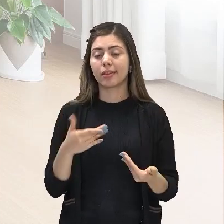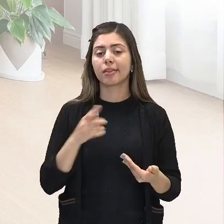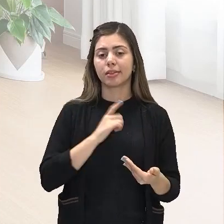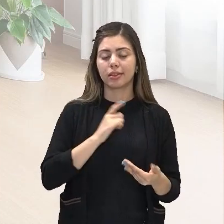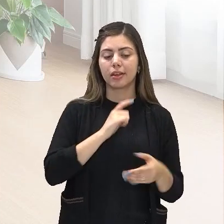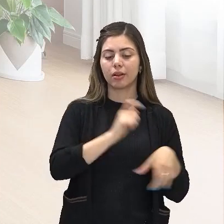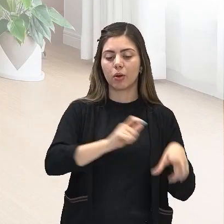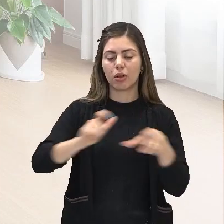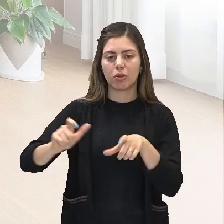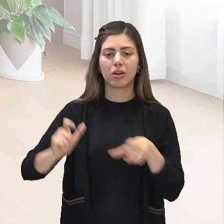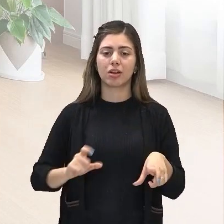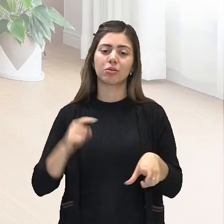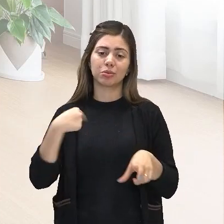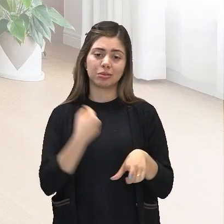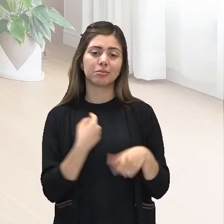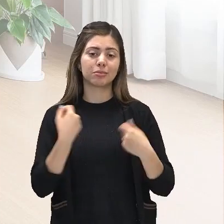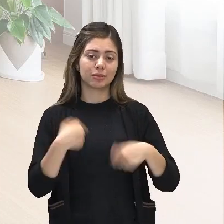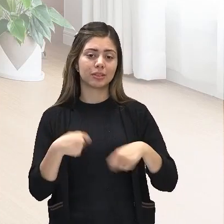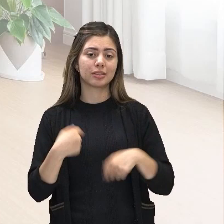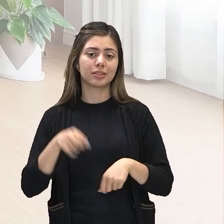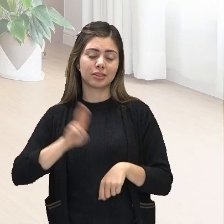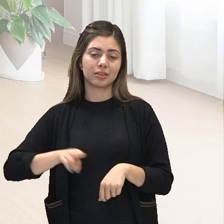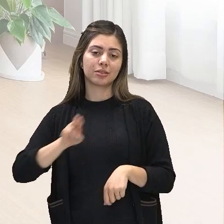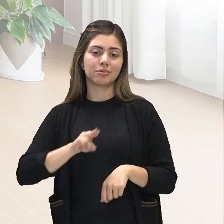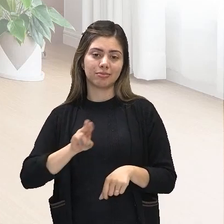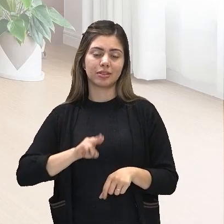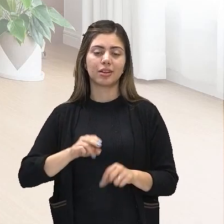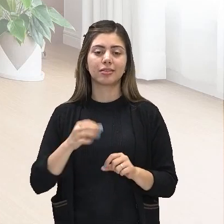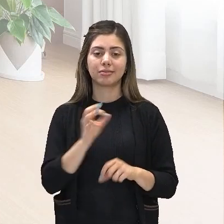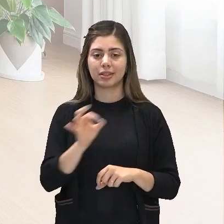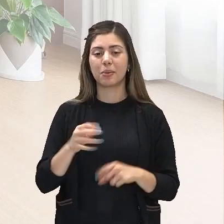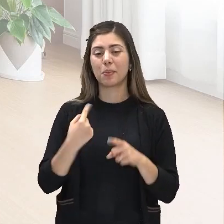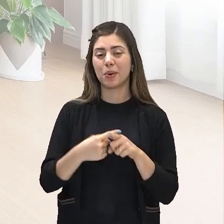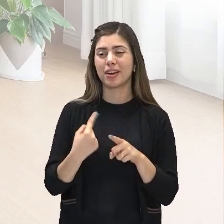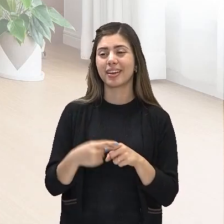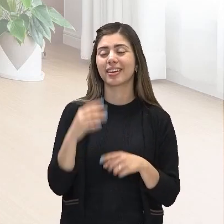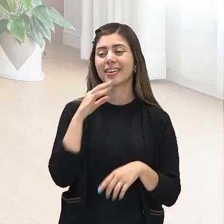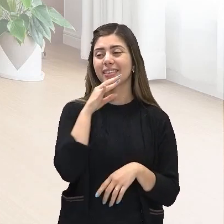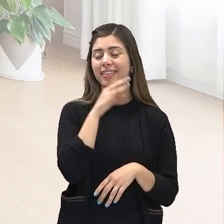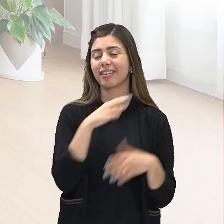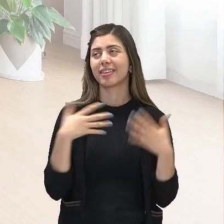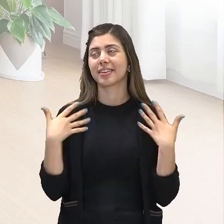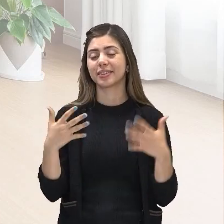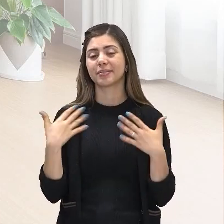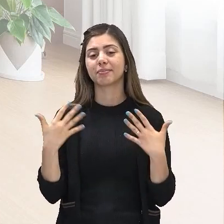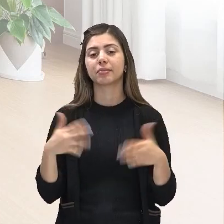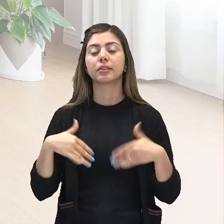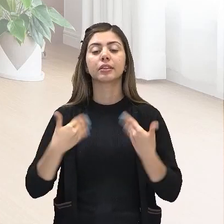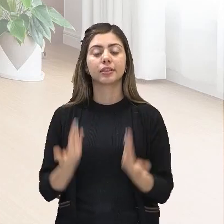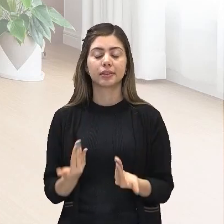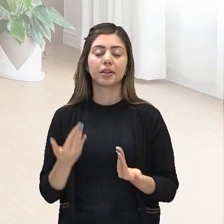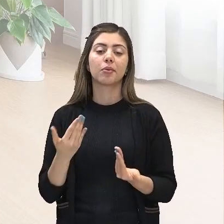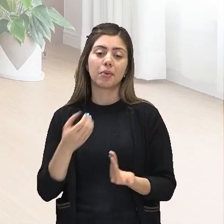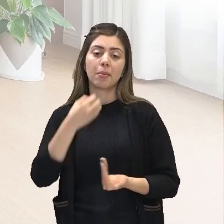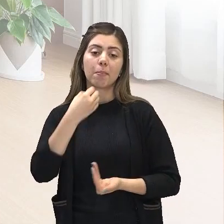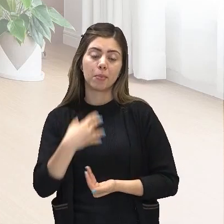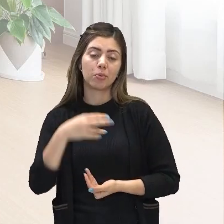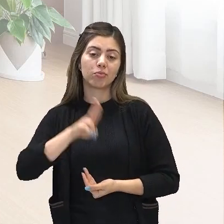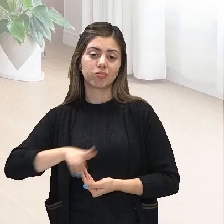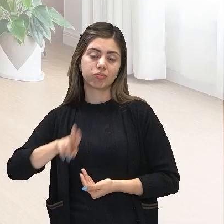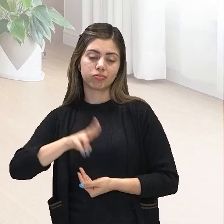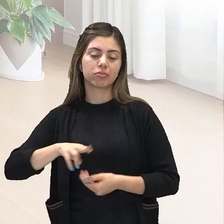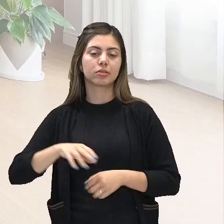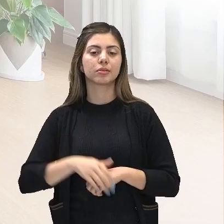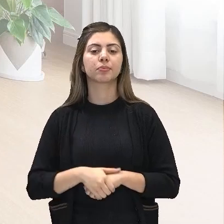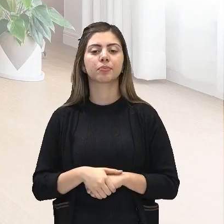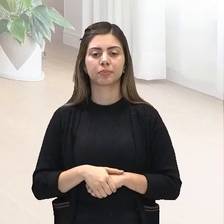utilizar o ar-condicionado, não utilizar o ar-condicionado por causa do calor. Então, é ele que vai salvar a gente aí muitas vezes. Então, como é algo ali